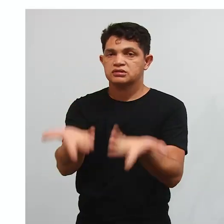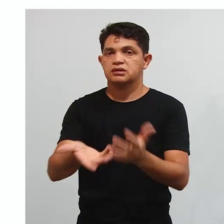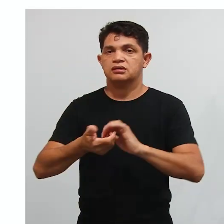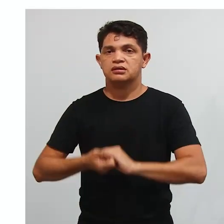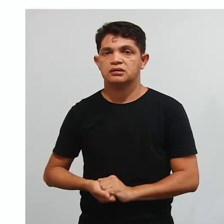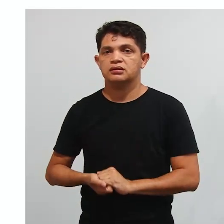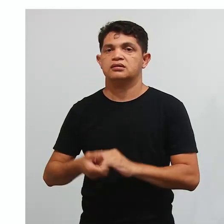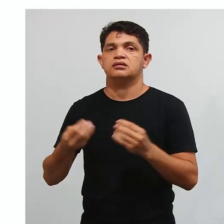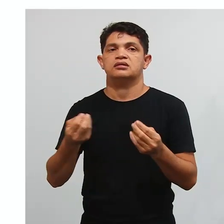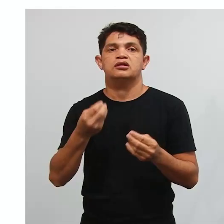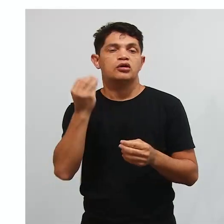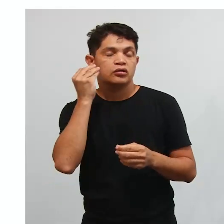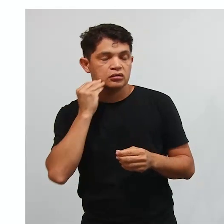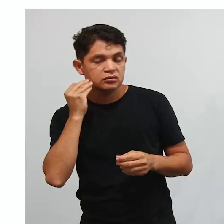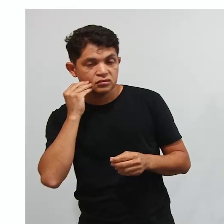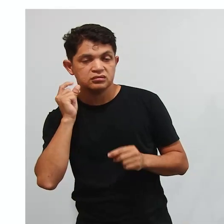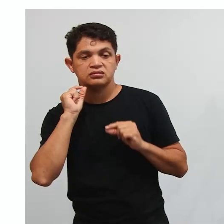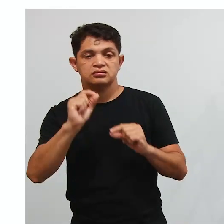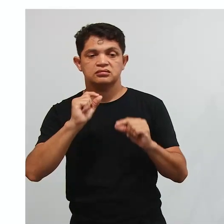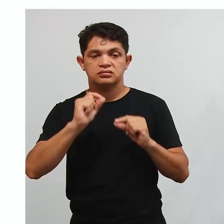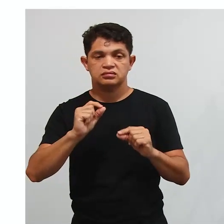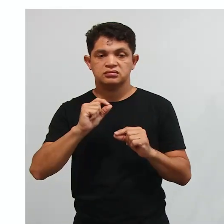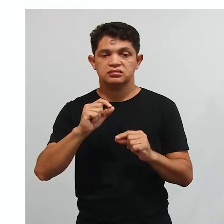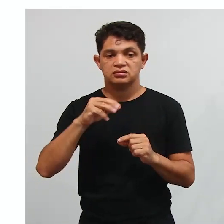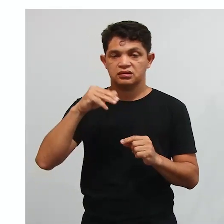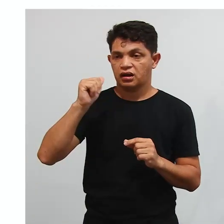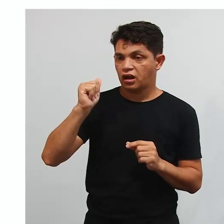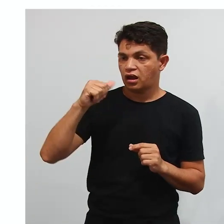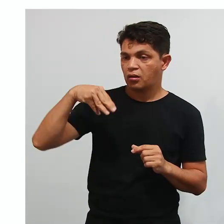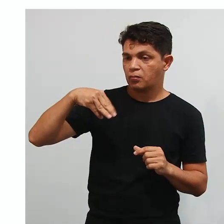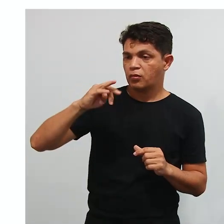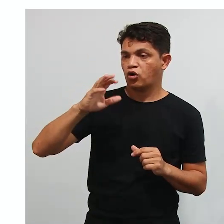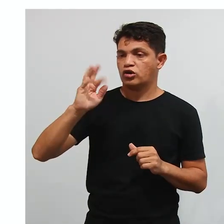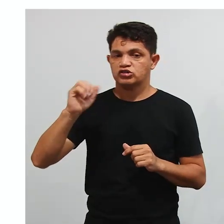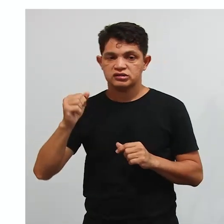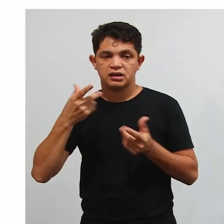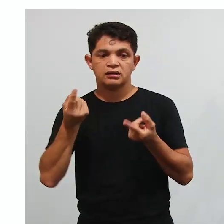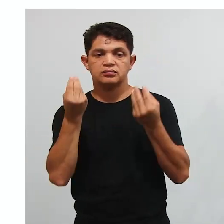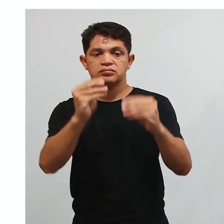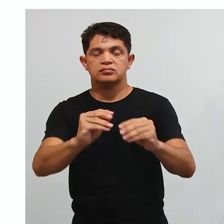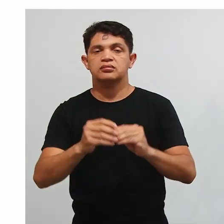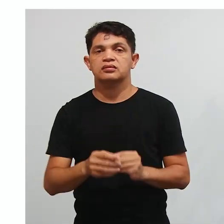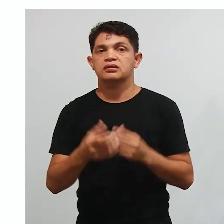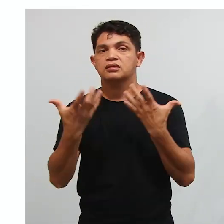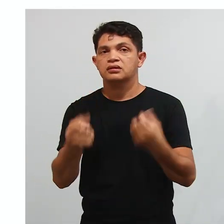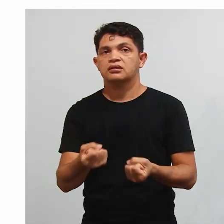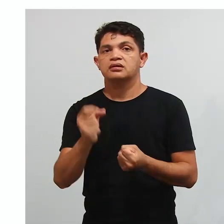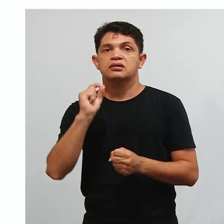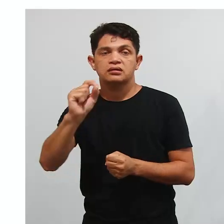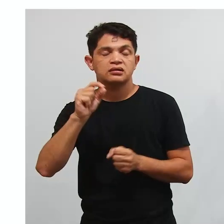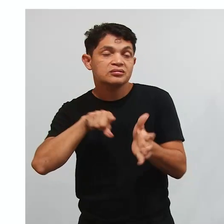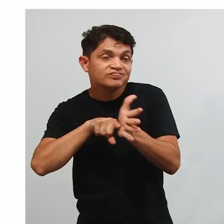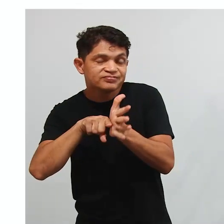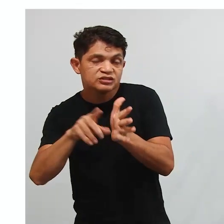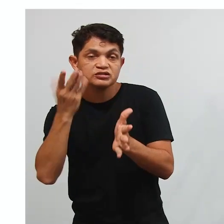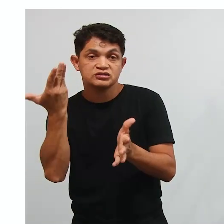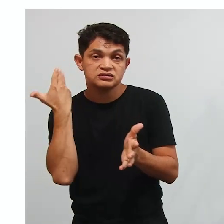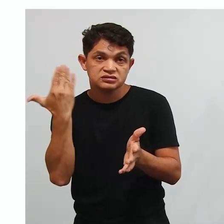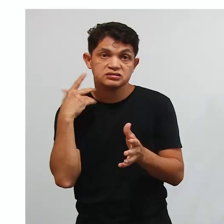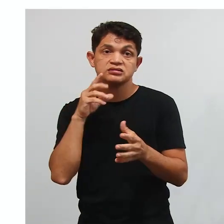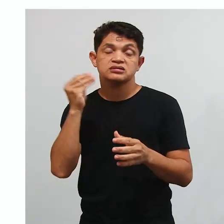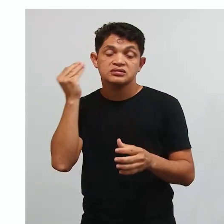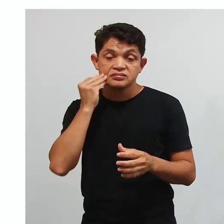amostra acerca do problema estudado para em seguida realizar análise quantitativa ou com todo o universo